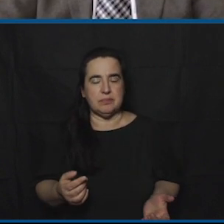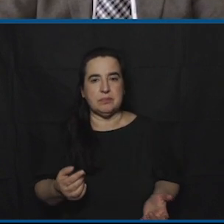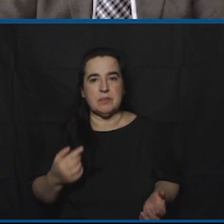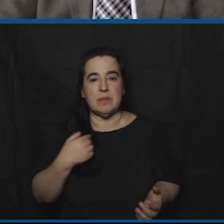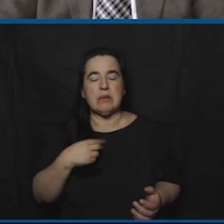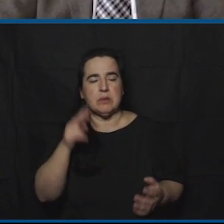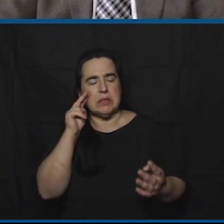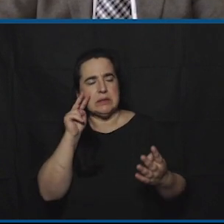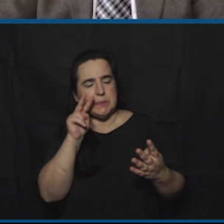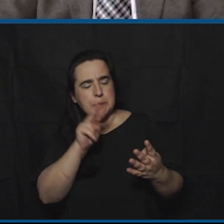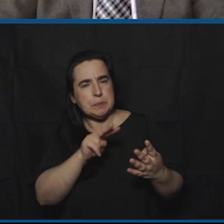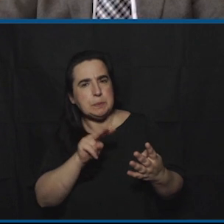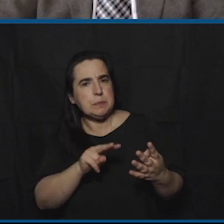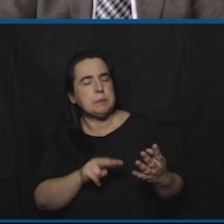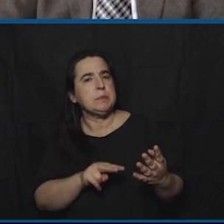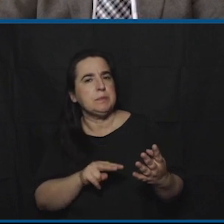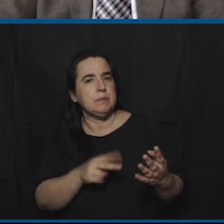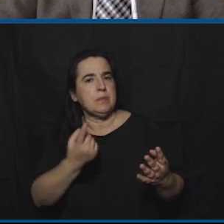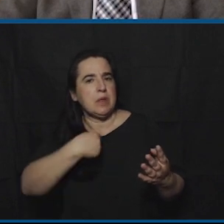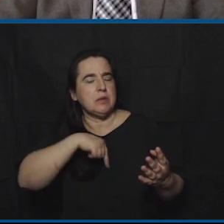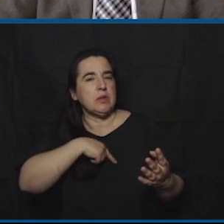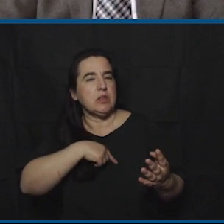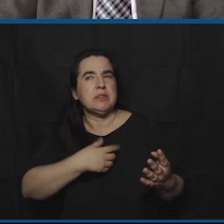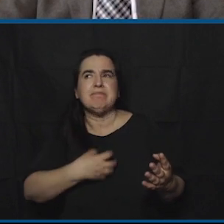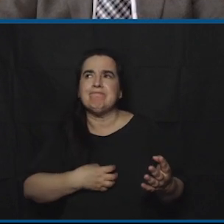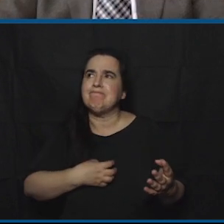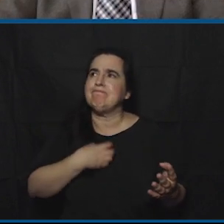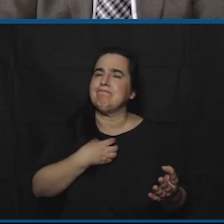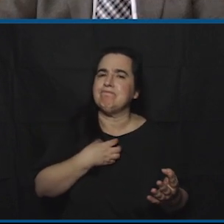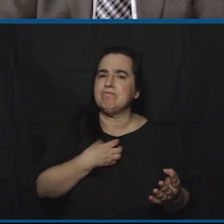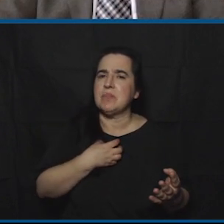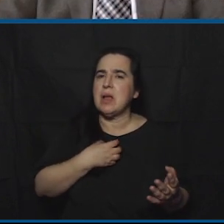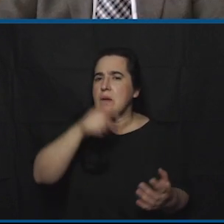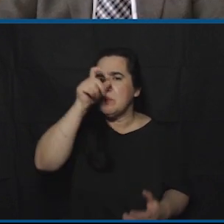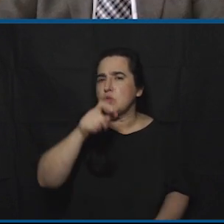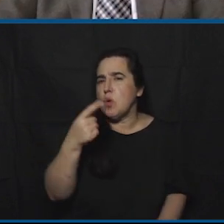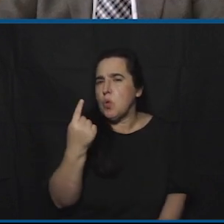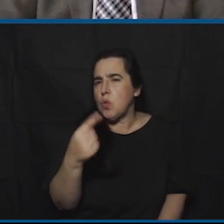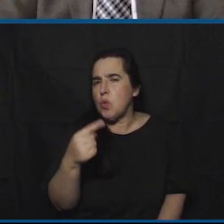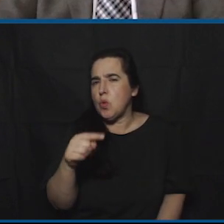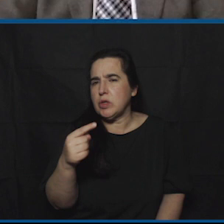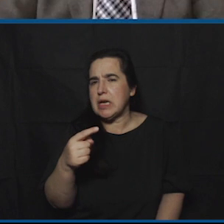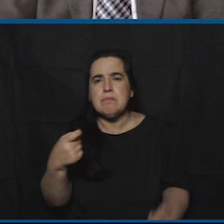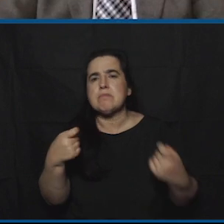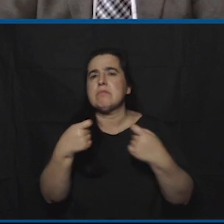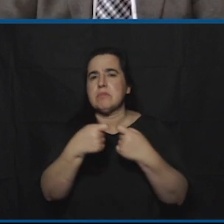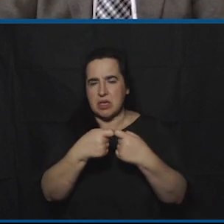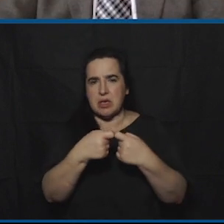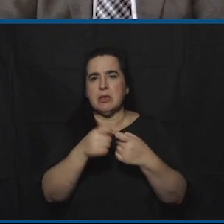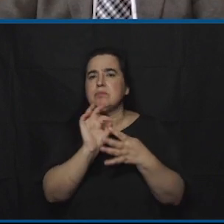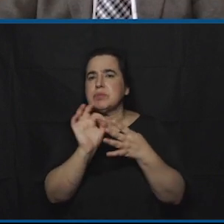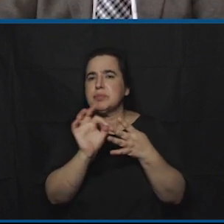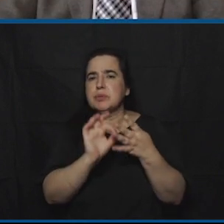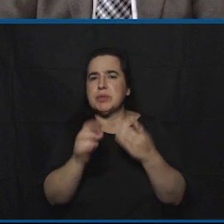olhando para esses atributos, nós temos a sensação que há uma única pessoa que se encaixa dentro desses